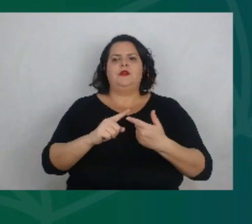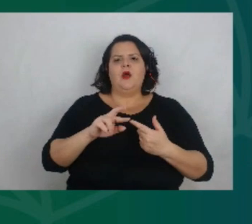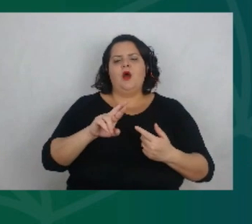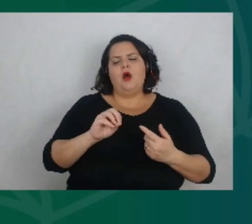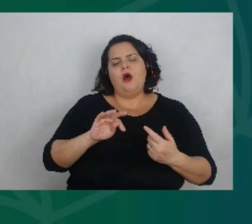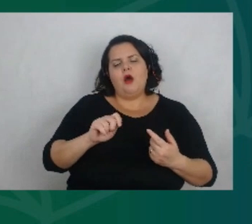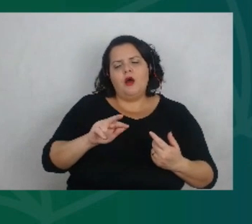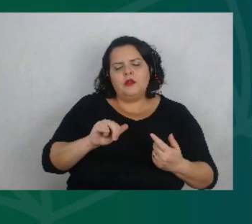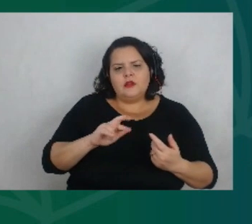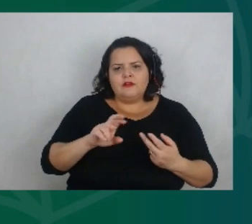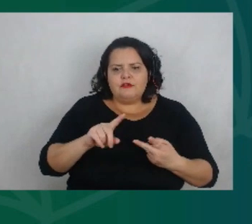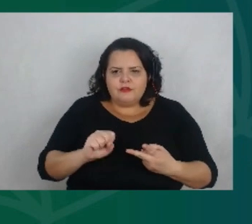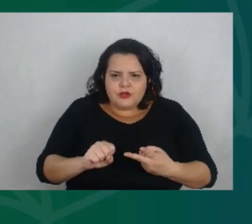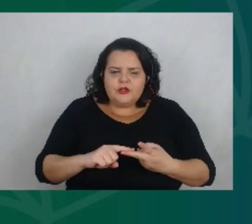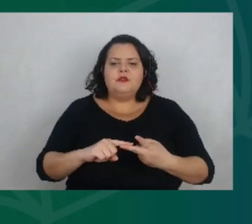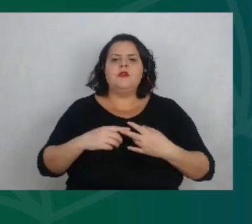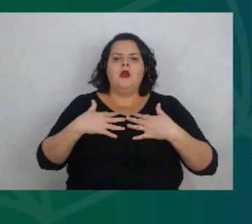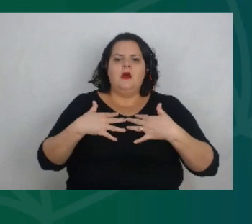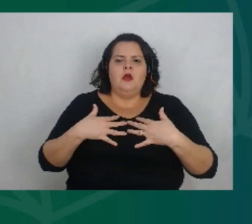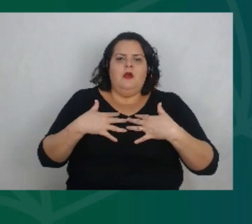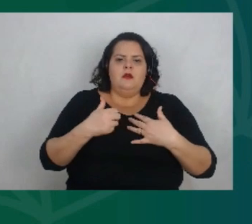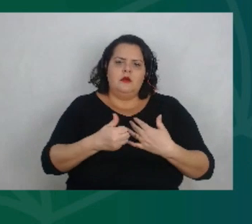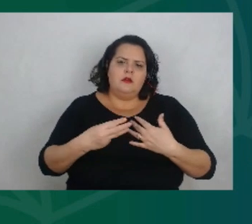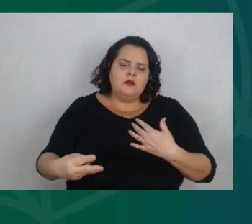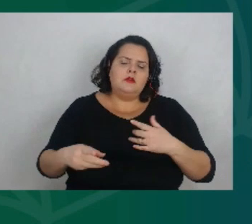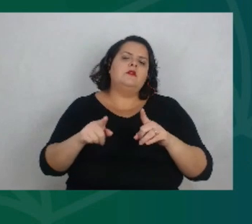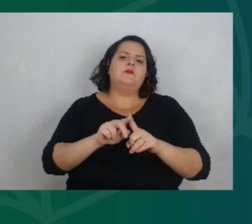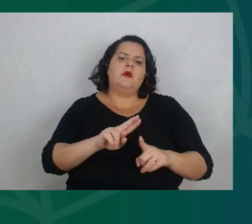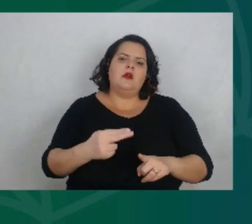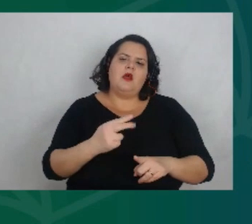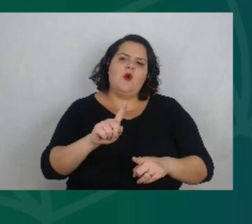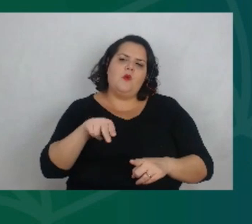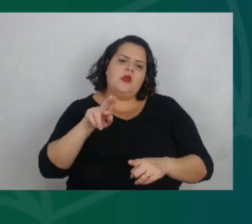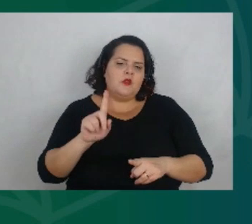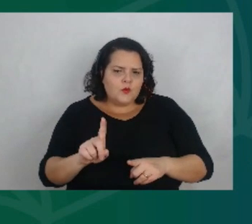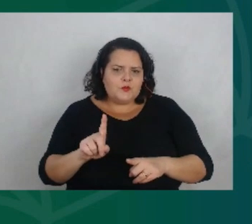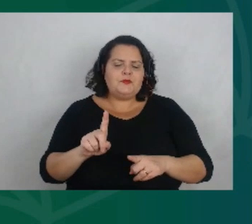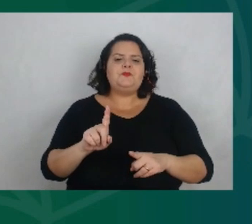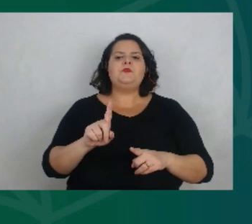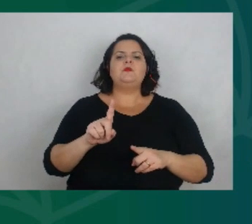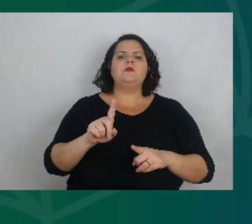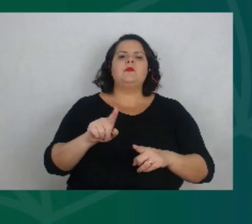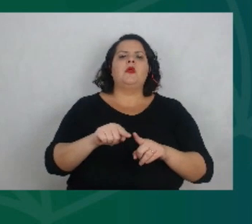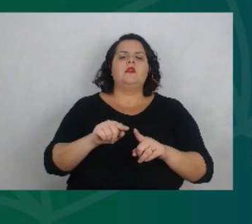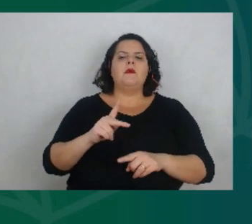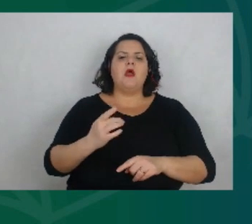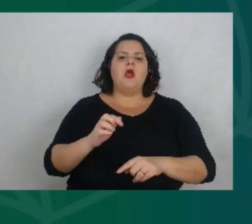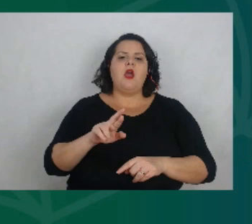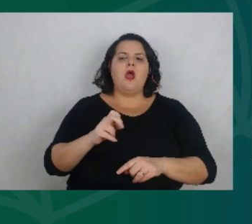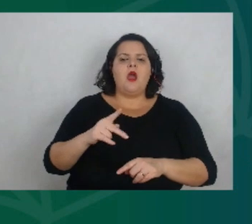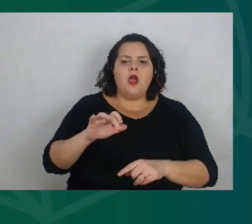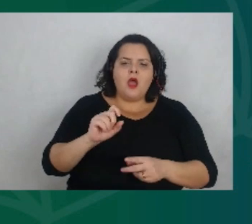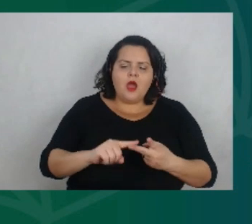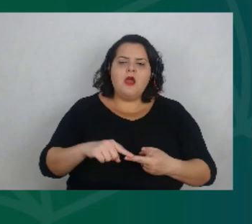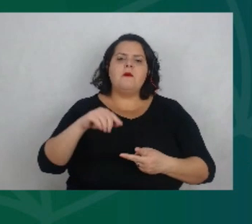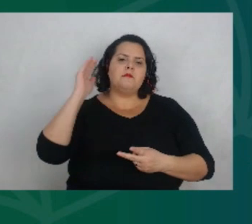pneumo 13, né? A vacina H1N1, quando teve epidemia H1N1, herpes zoster, meningo B,